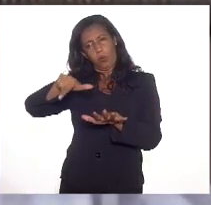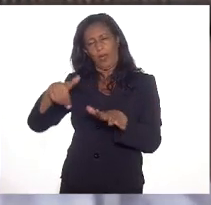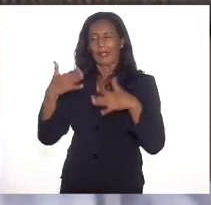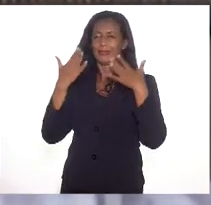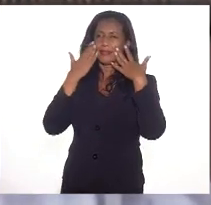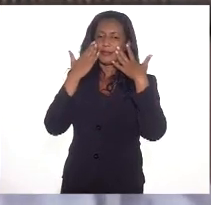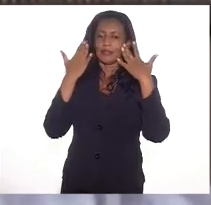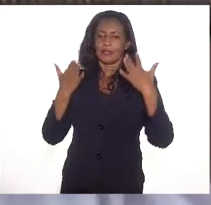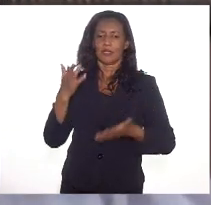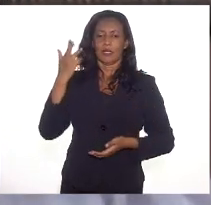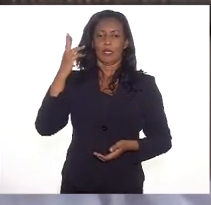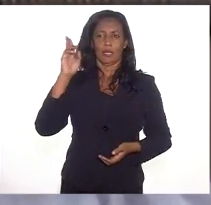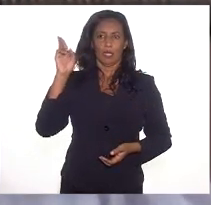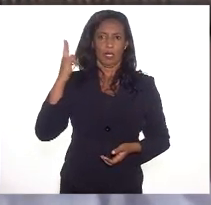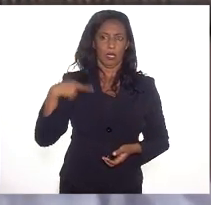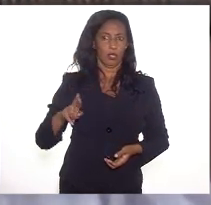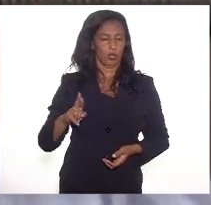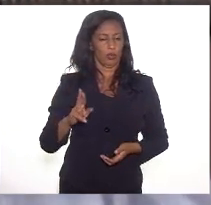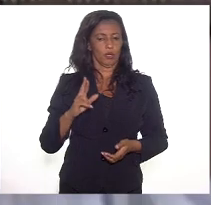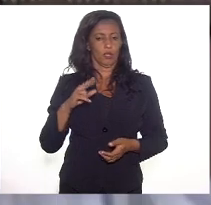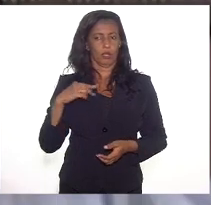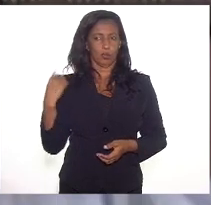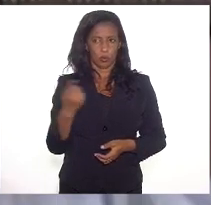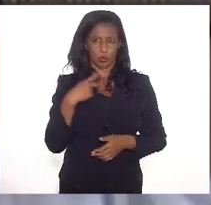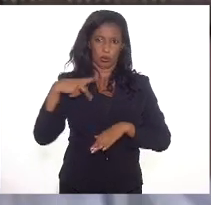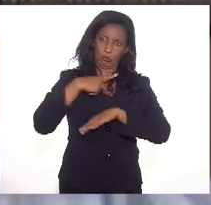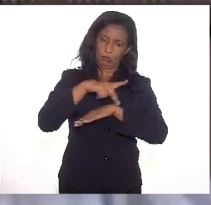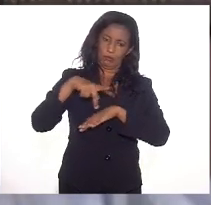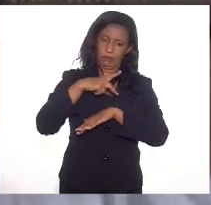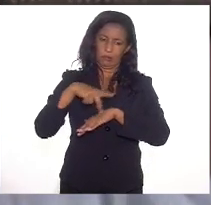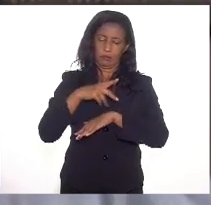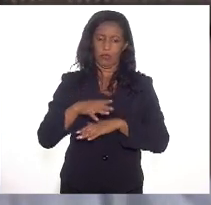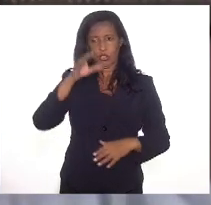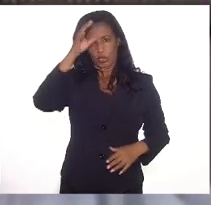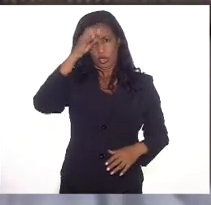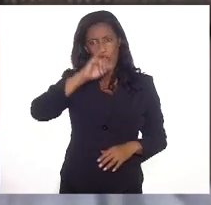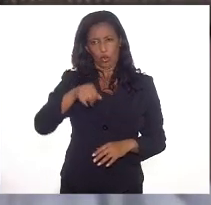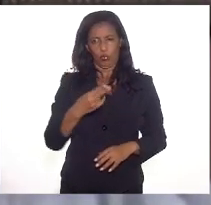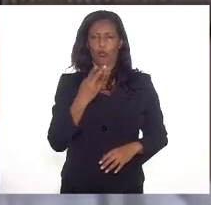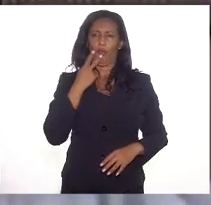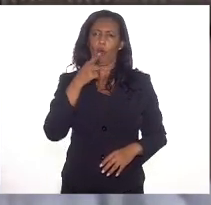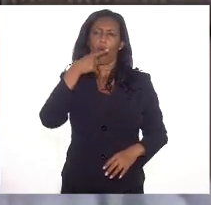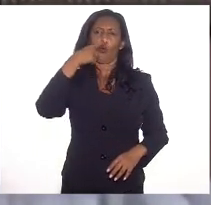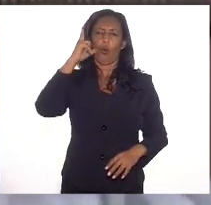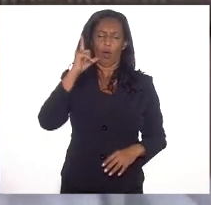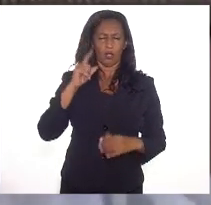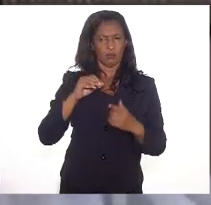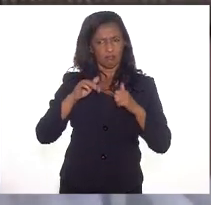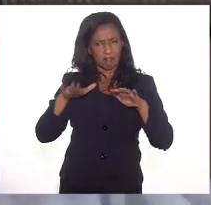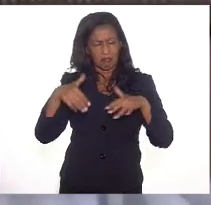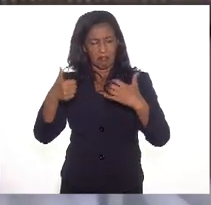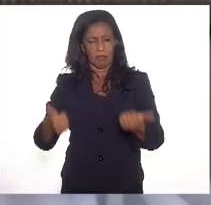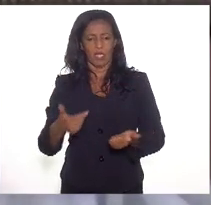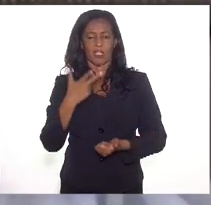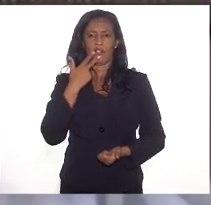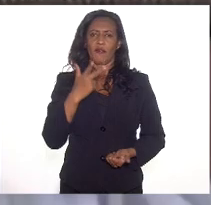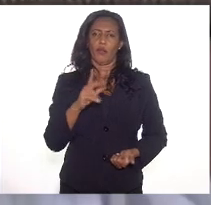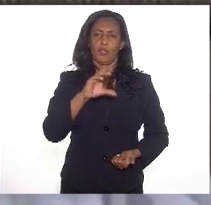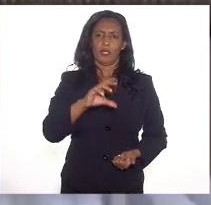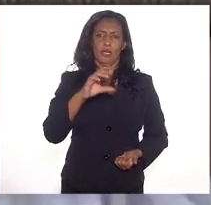expressões religiosas do nosso país. Né? A Ju falou ontem aqui, muito bem, já se falou da